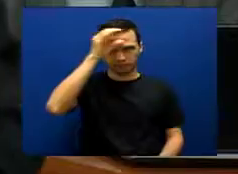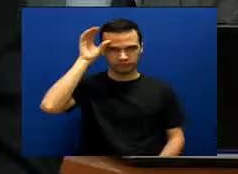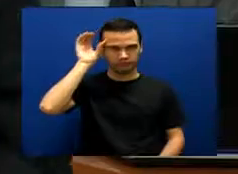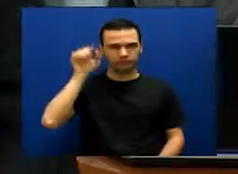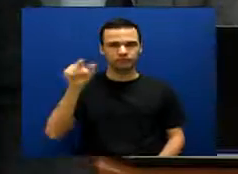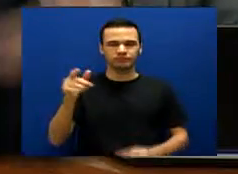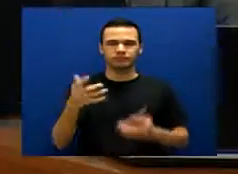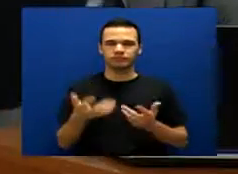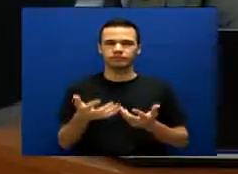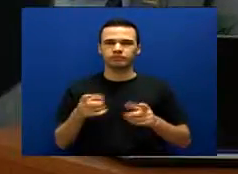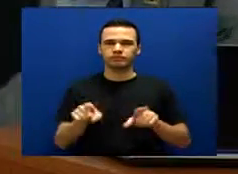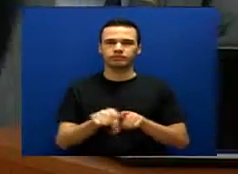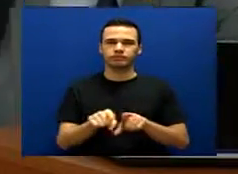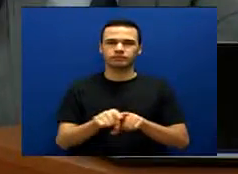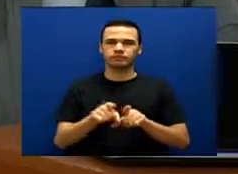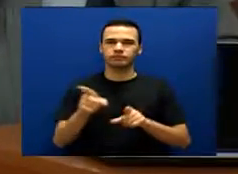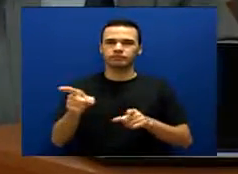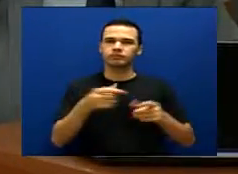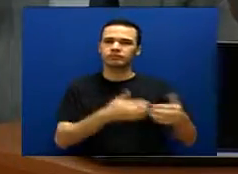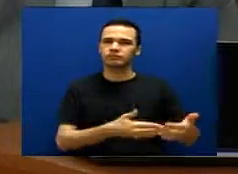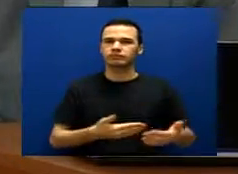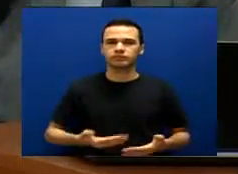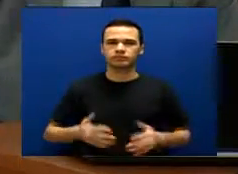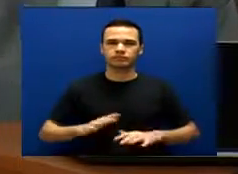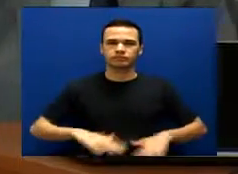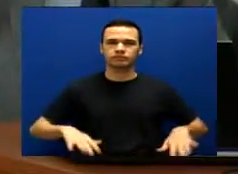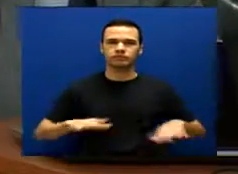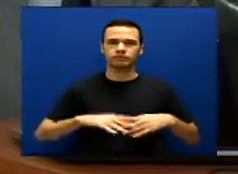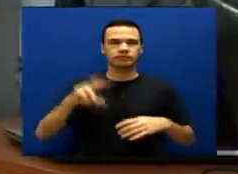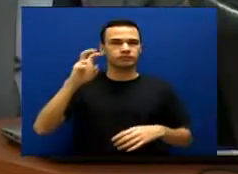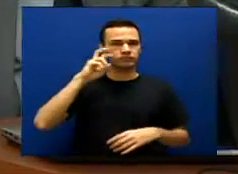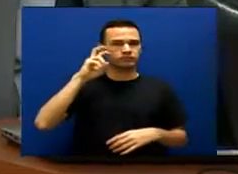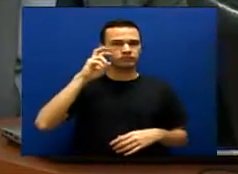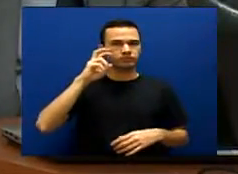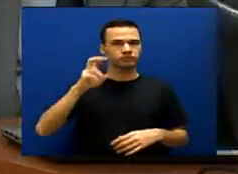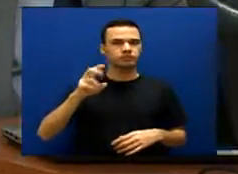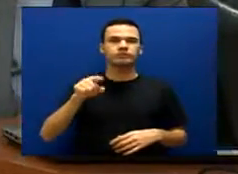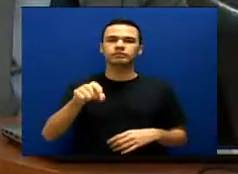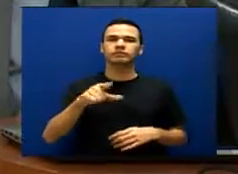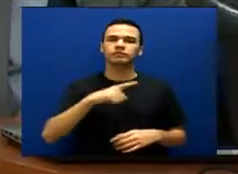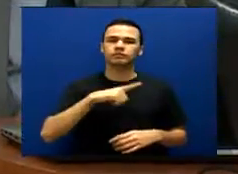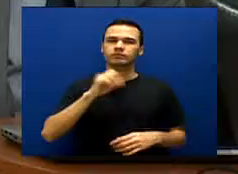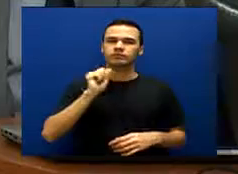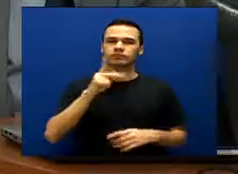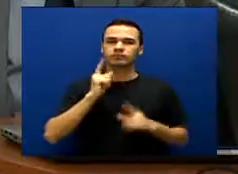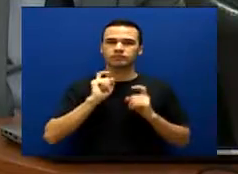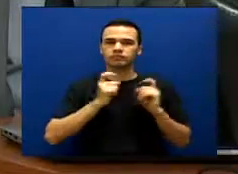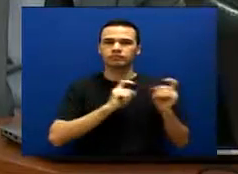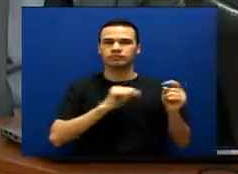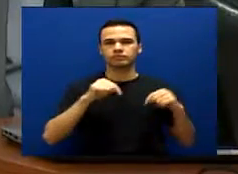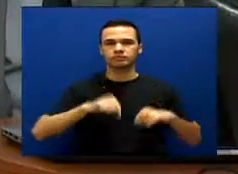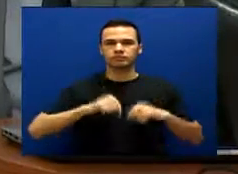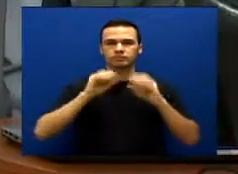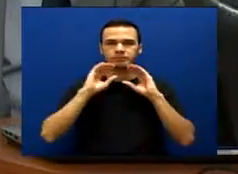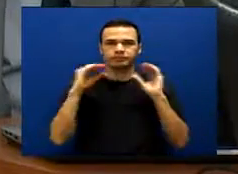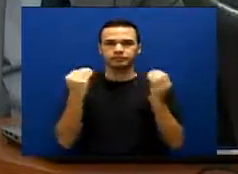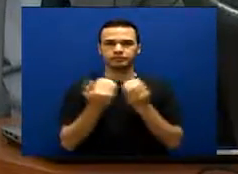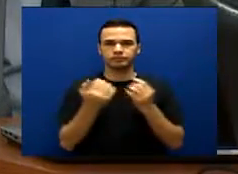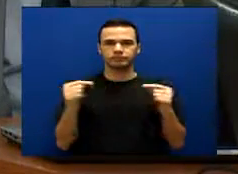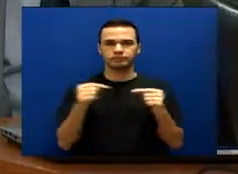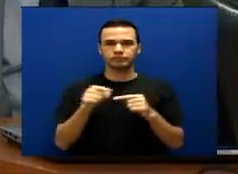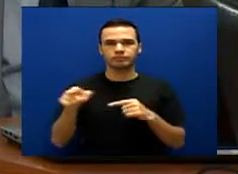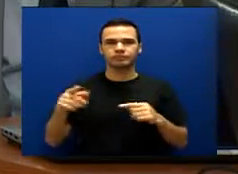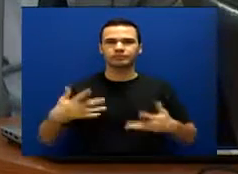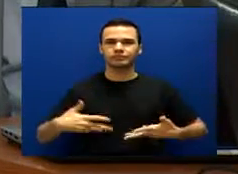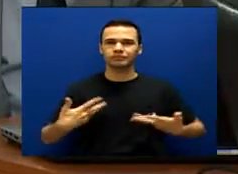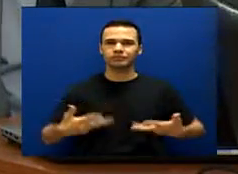eu queria estender um convite a todos que na quinta-feira nós iremos fazer uma audiência pública aqui em